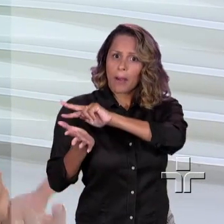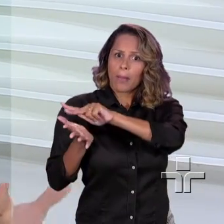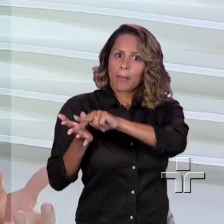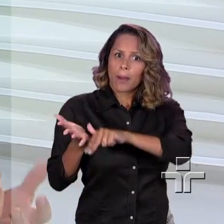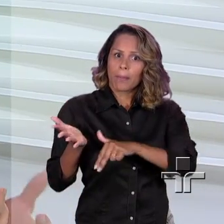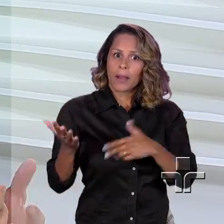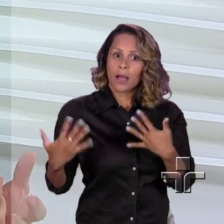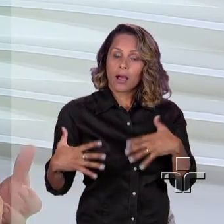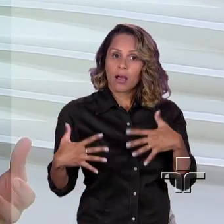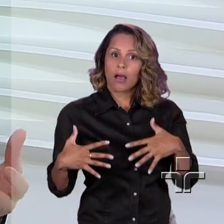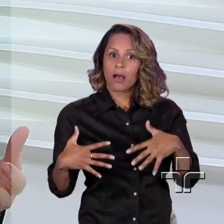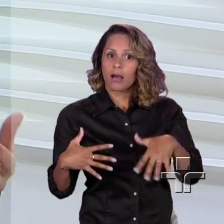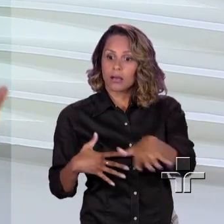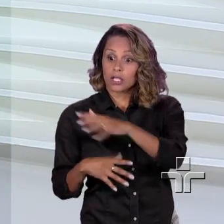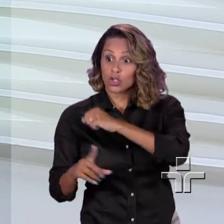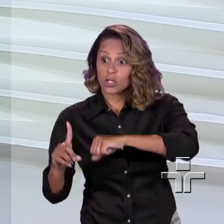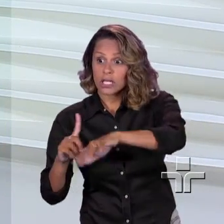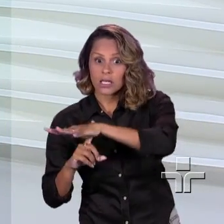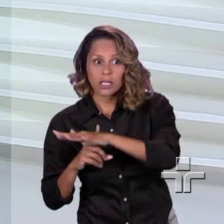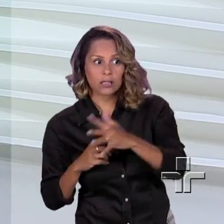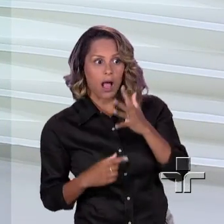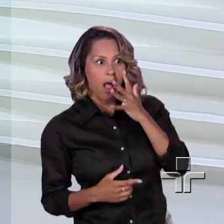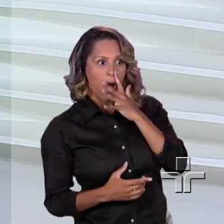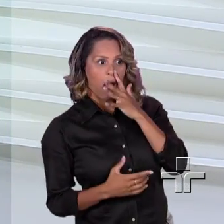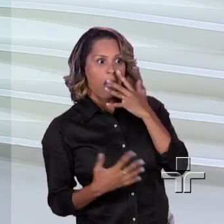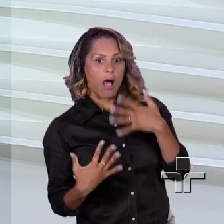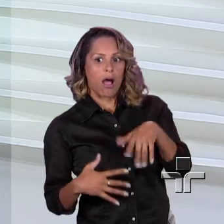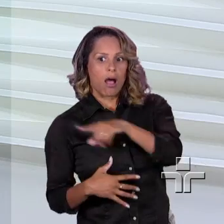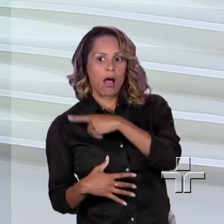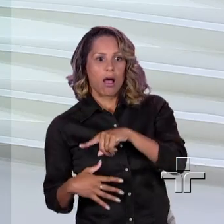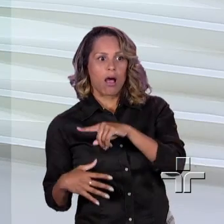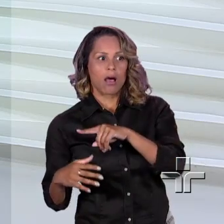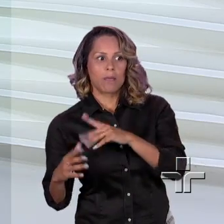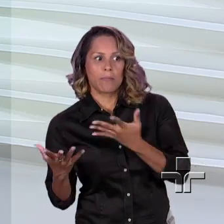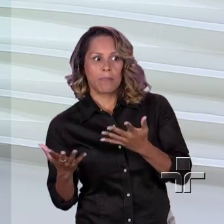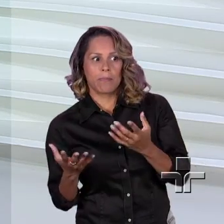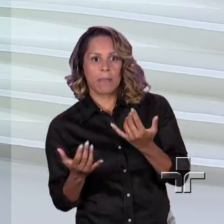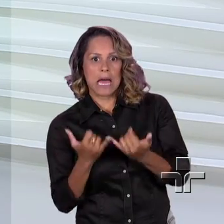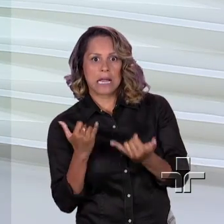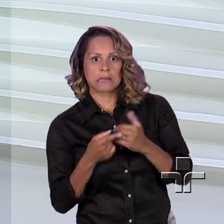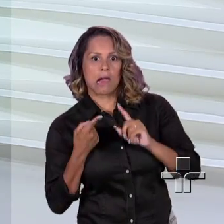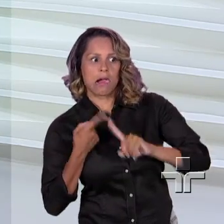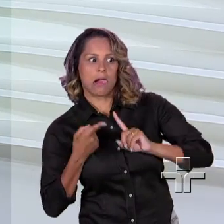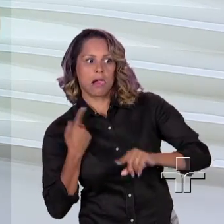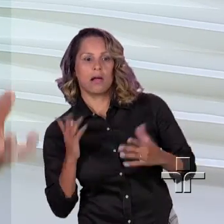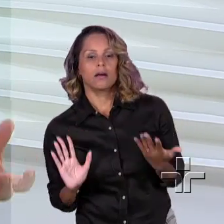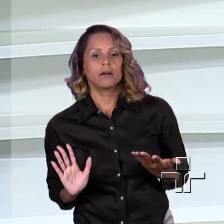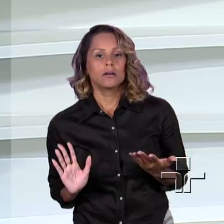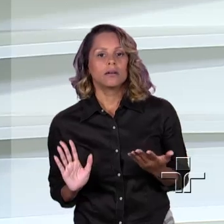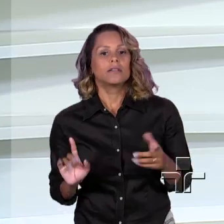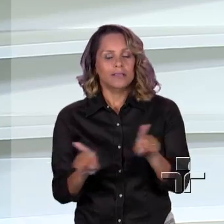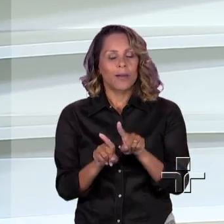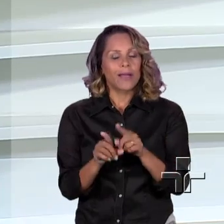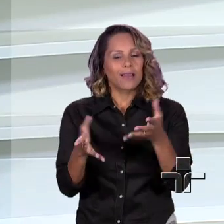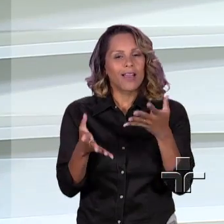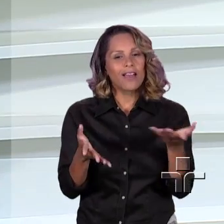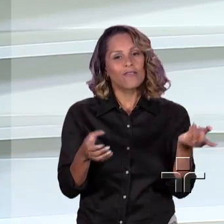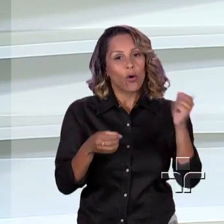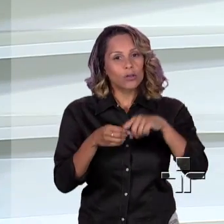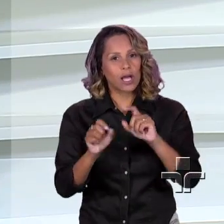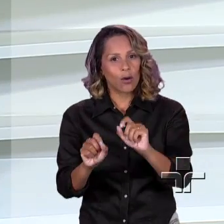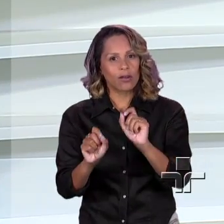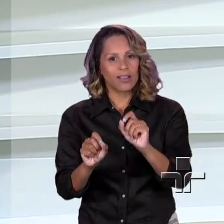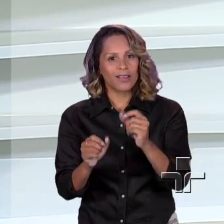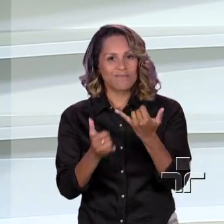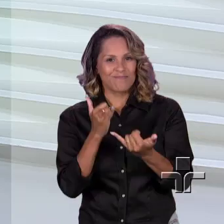com os setores sociais que se sentiram muito ameaçados com isso. E eles querem voltar, ao meu ver, simplificando, voltar para a casa